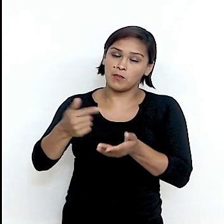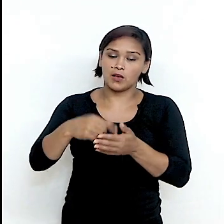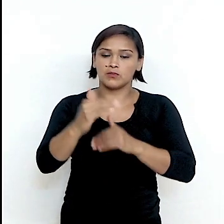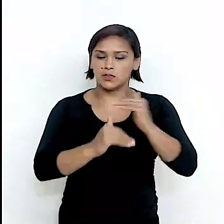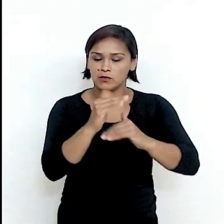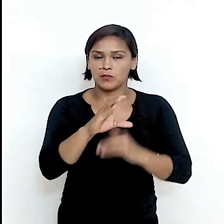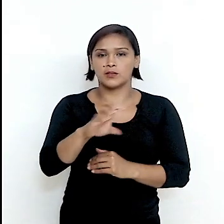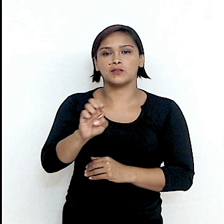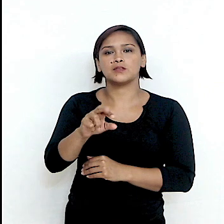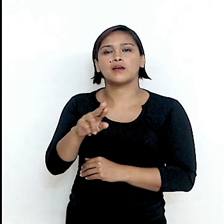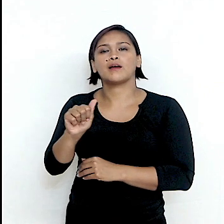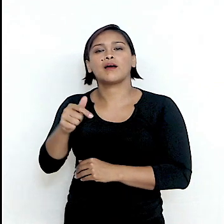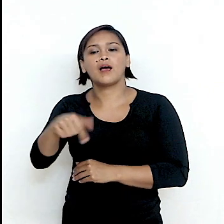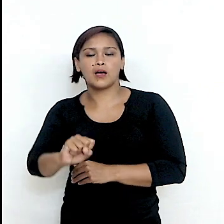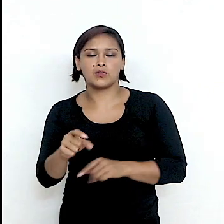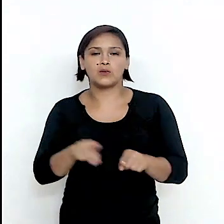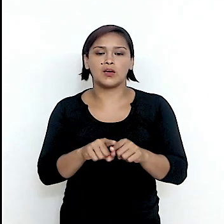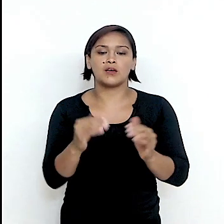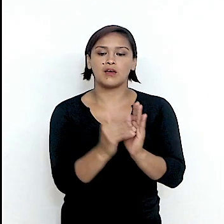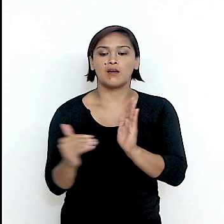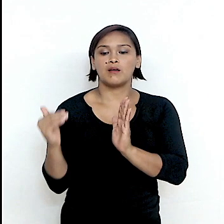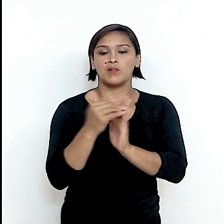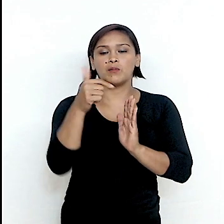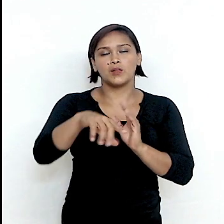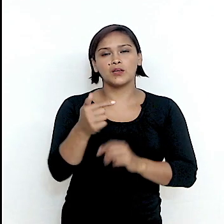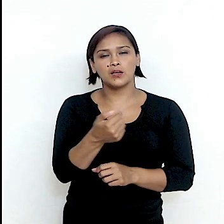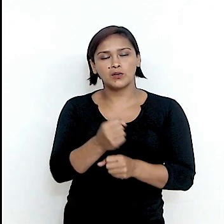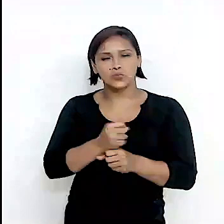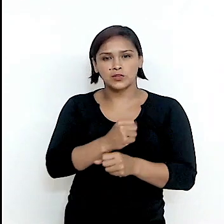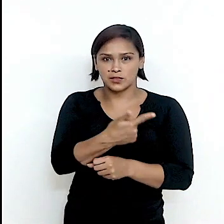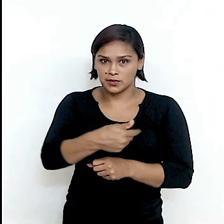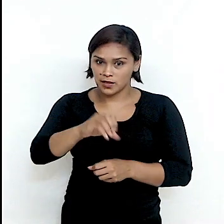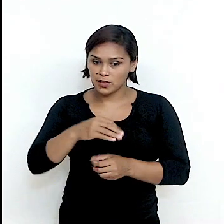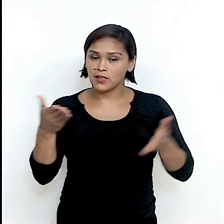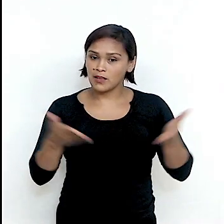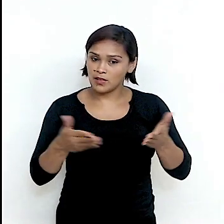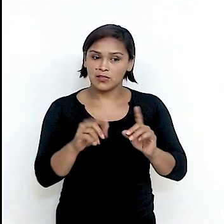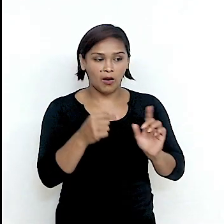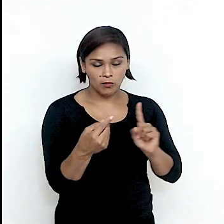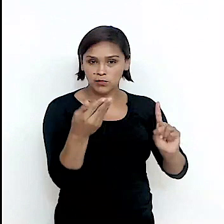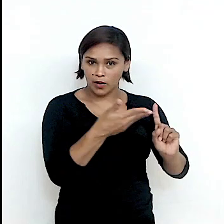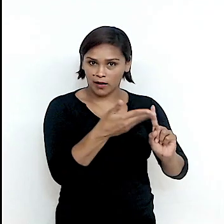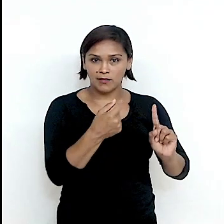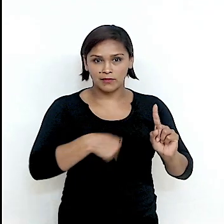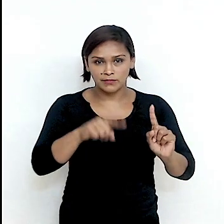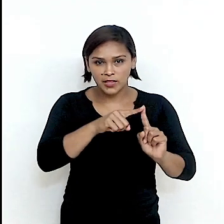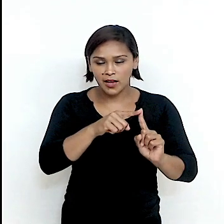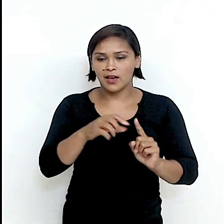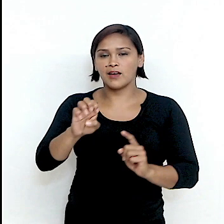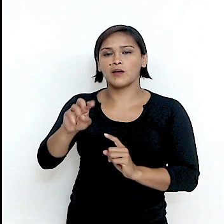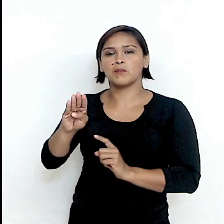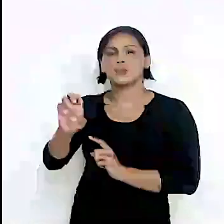Cerrado cura de ser implementada a partir da década de 70 e até hoje uma referência me lembro aqui que o prodecer